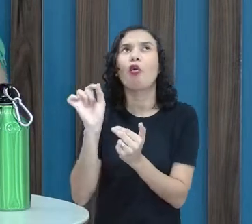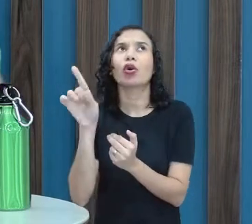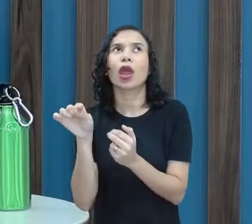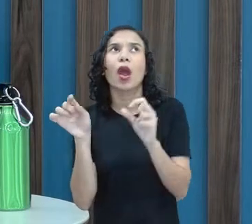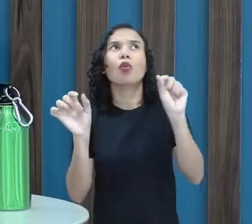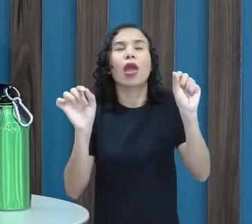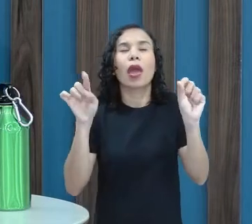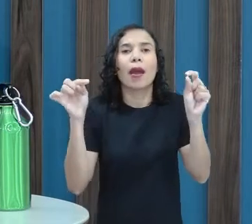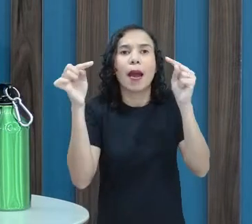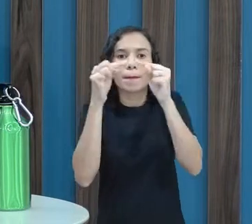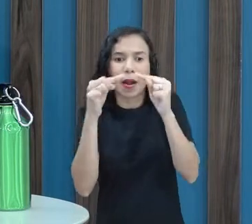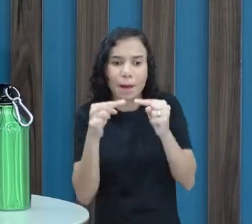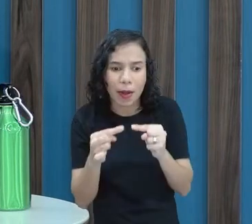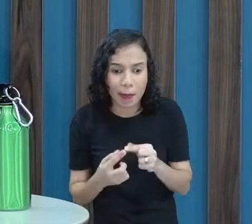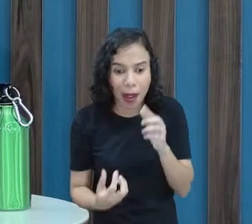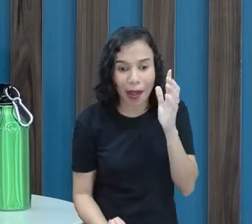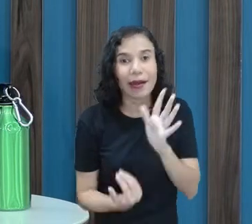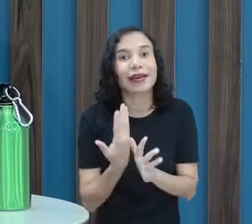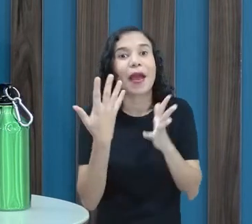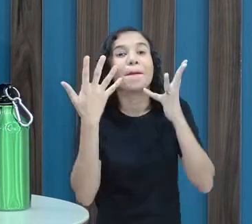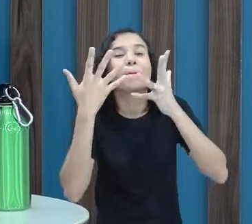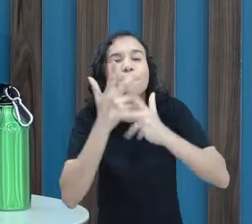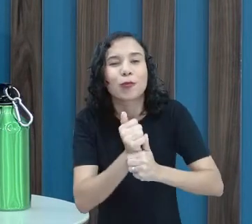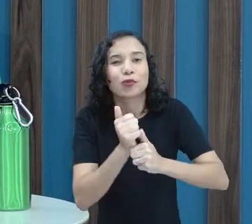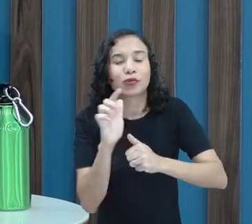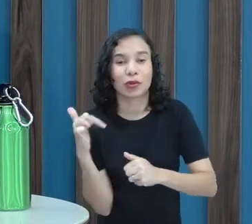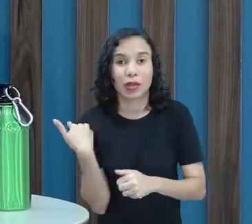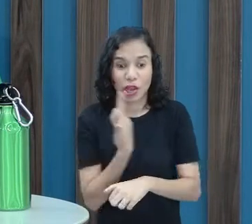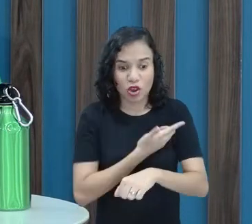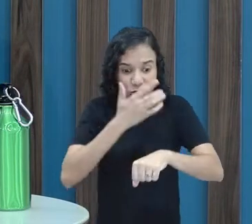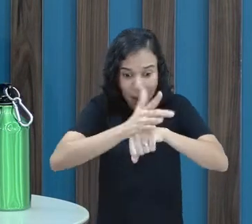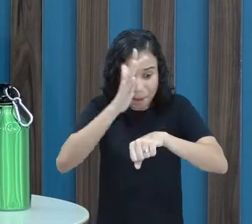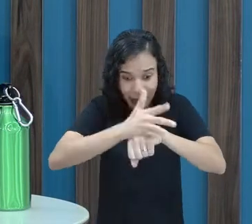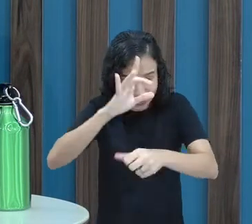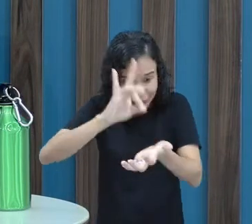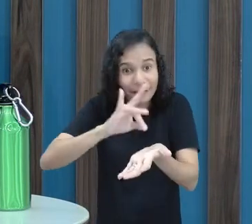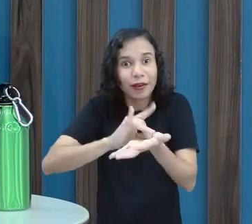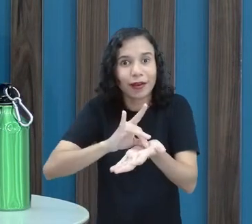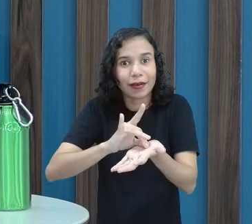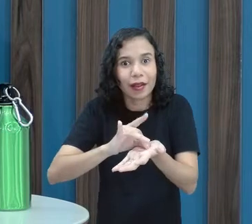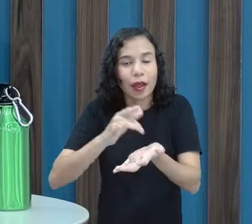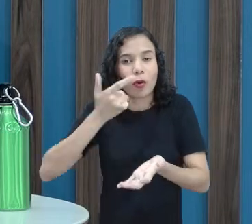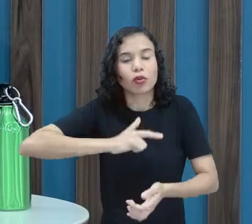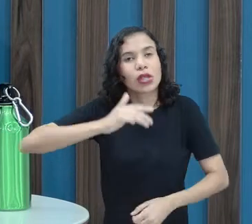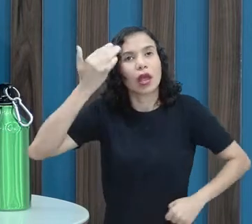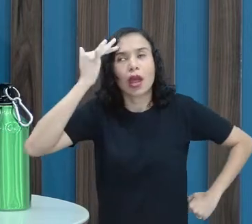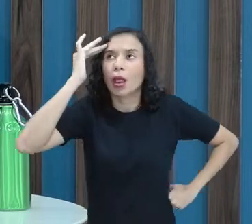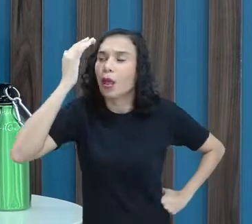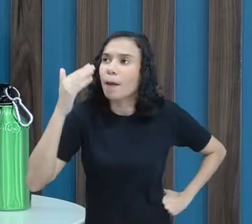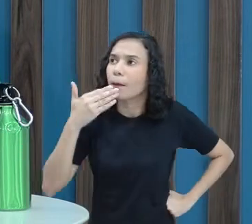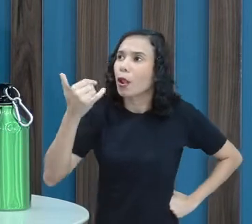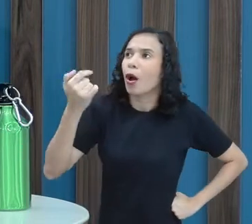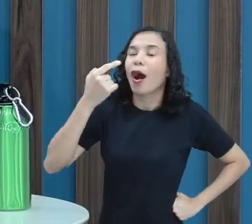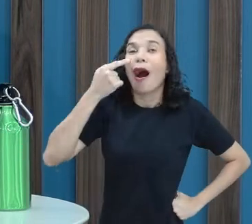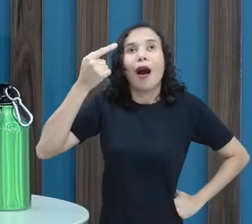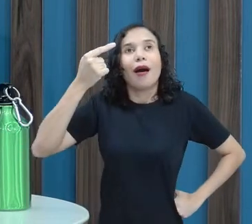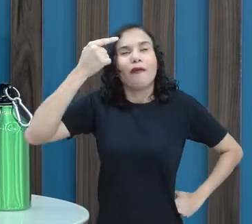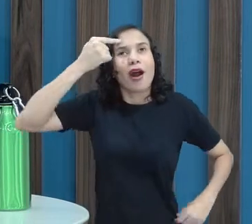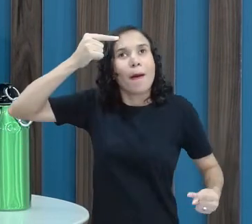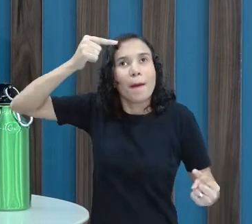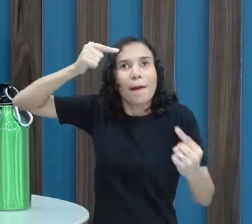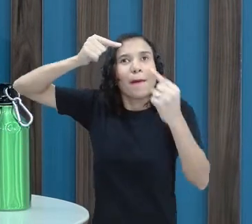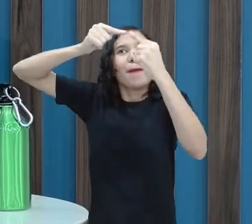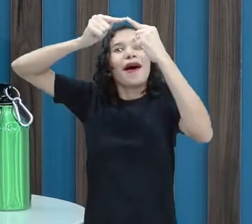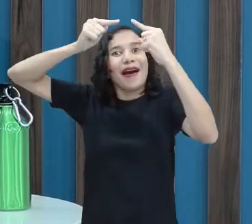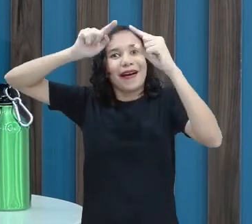aquilo. Faz a montagem todinha bonitinha lá. Que quando a gente bota a mão na massa, a gente começa a entender e fazer, dá mais sentido aquilo que